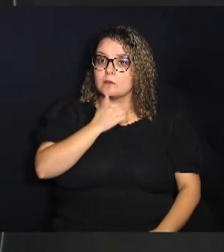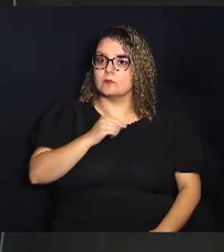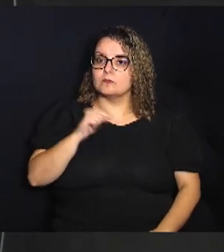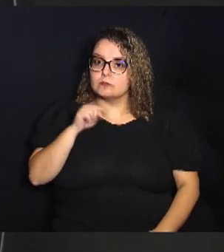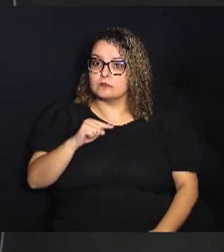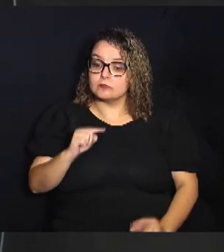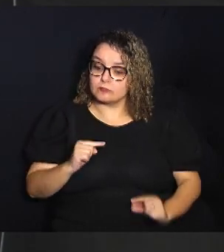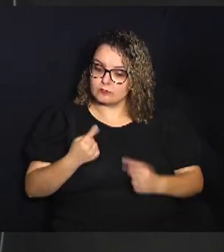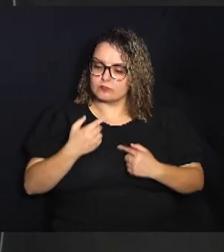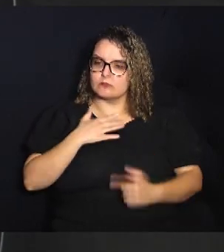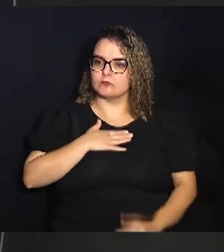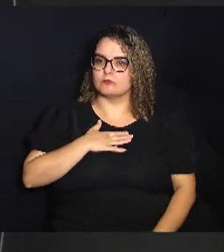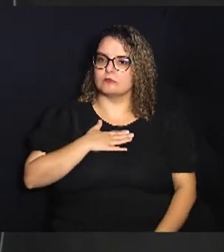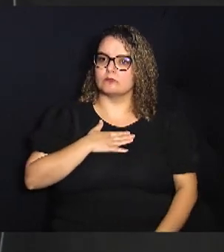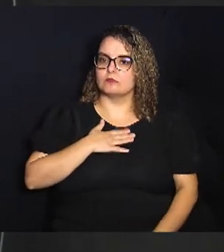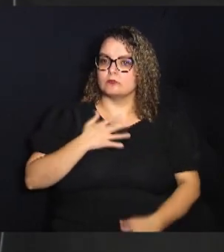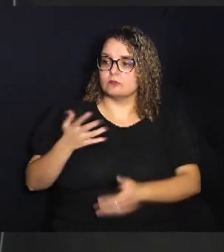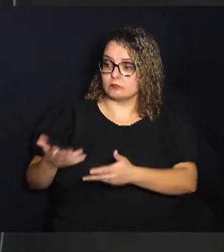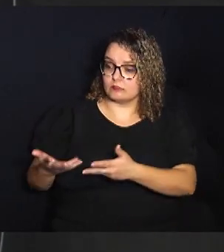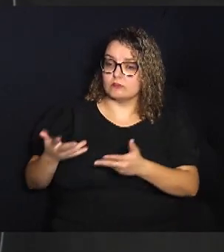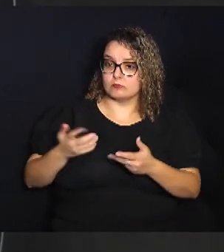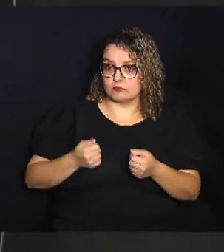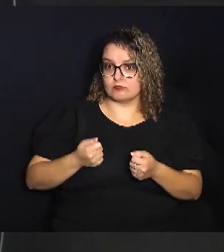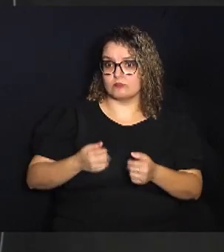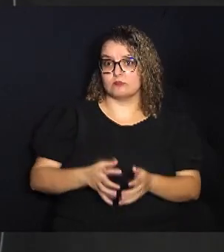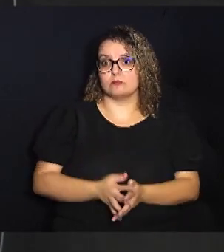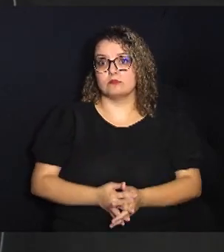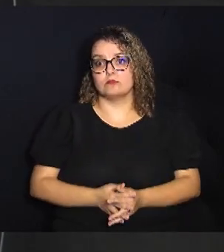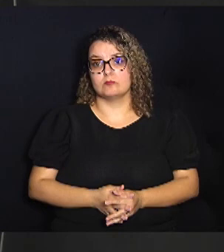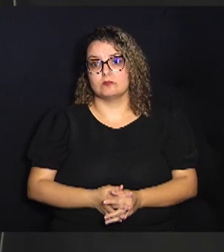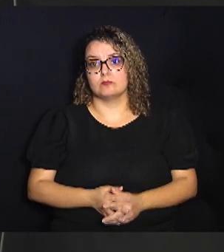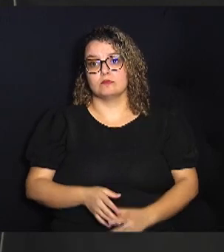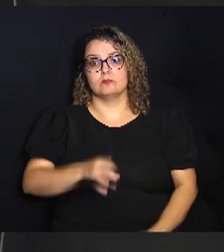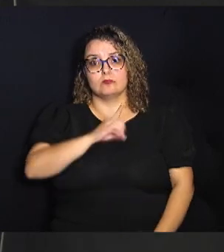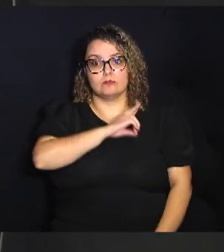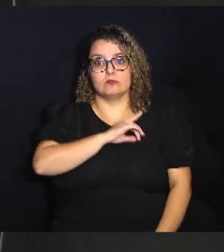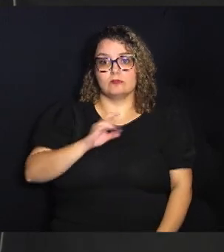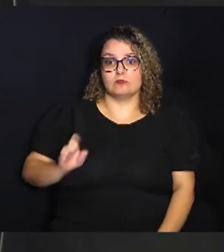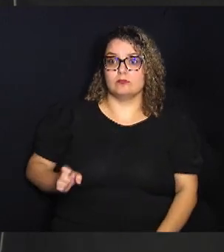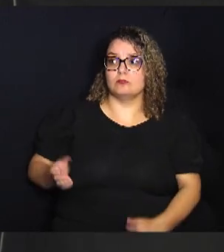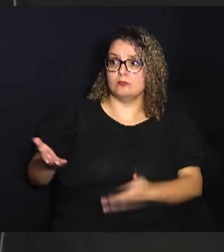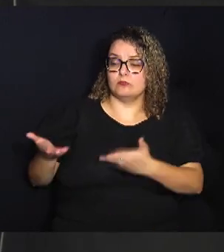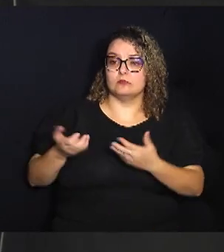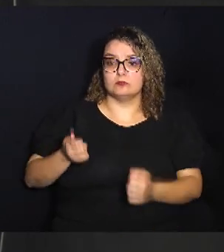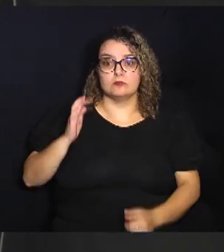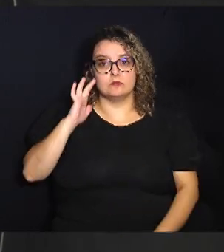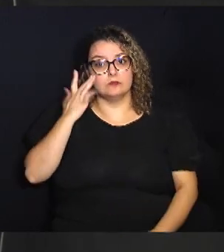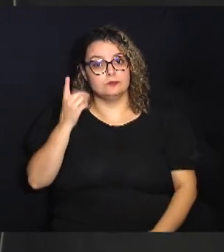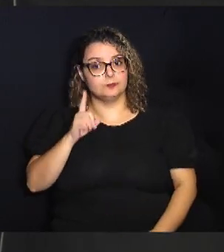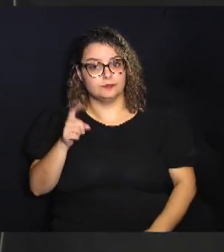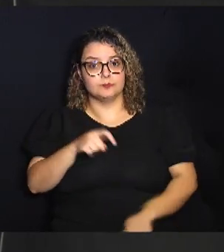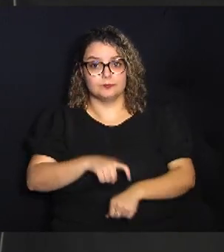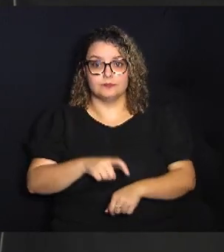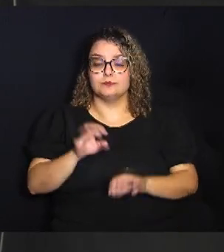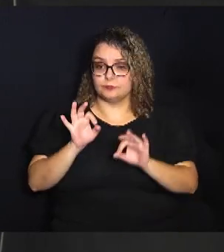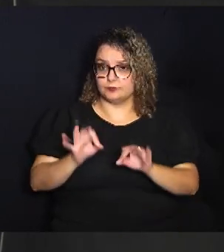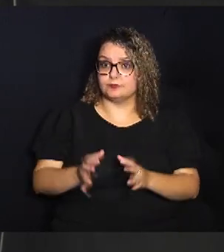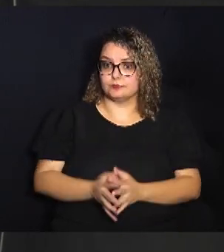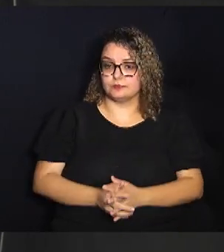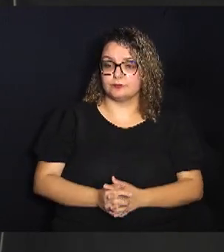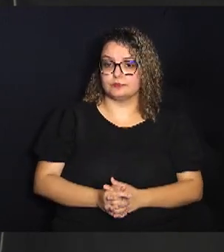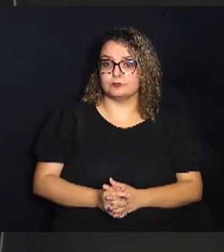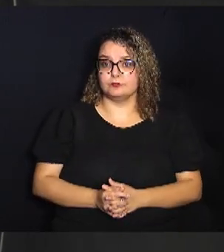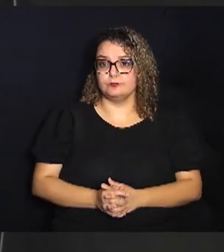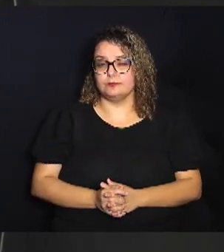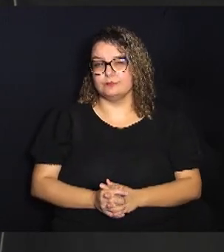mim. Me convidou, quando uma vez ele saiu deputado estadual, eu achei que não era o momento ideal ainda. Eu falei assim,